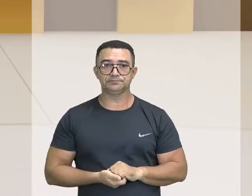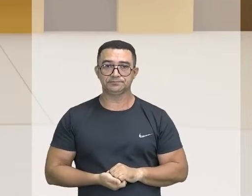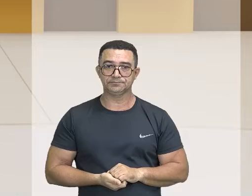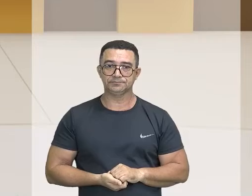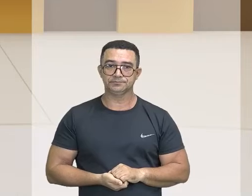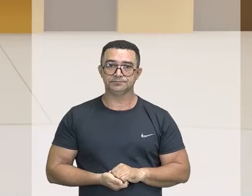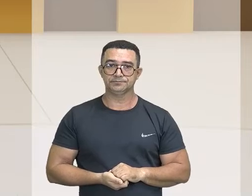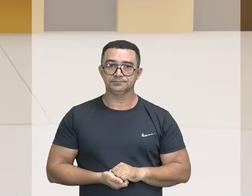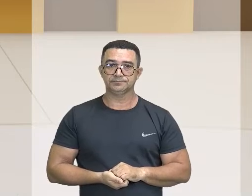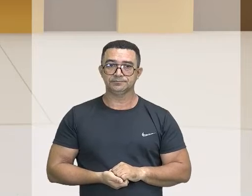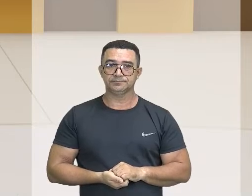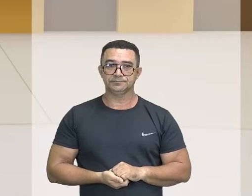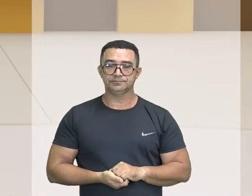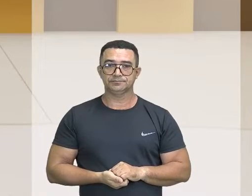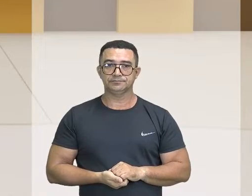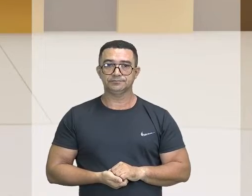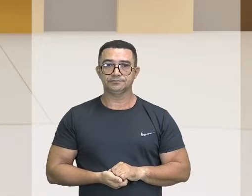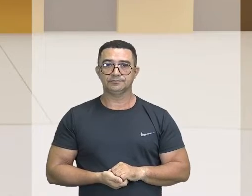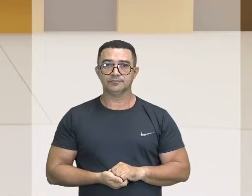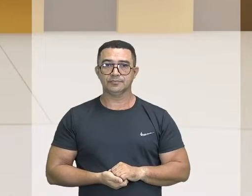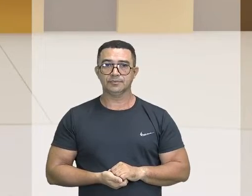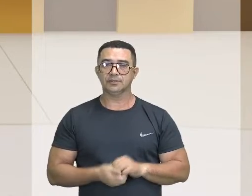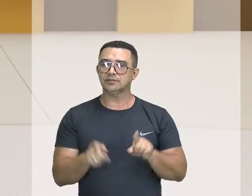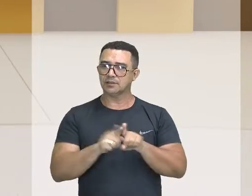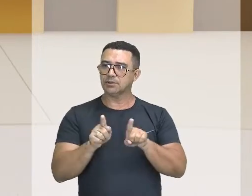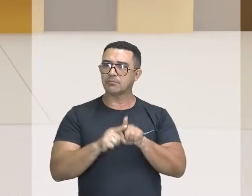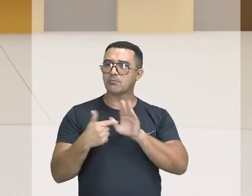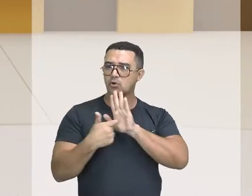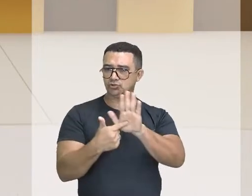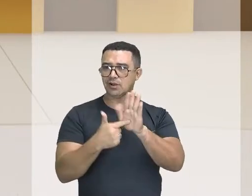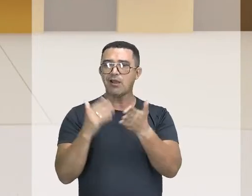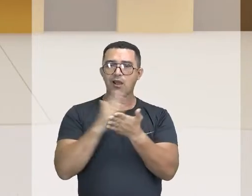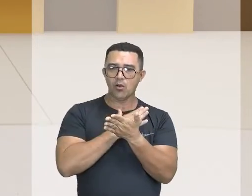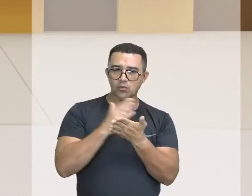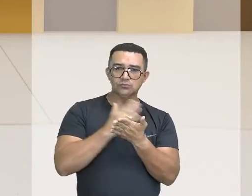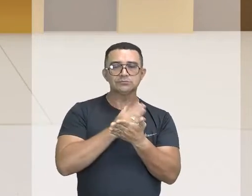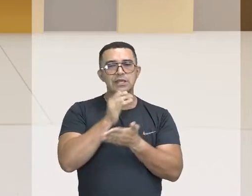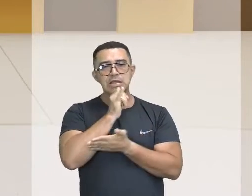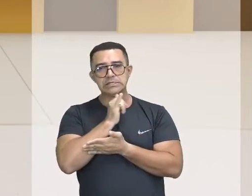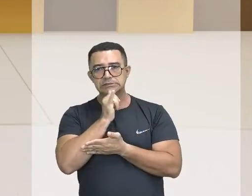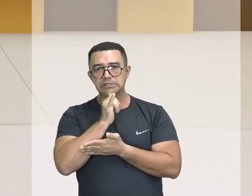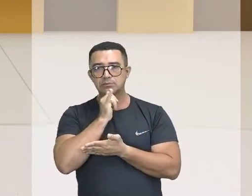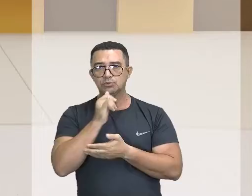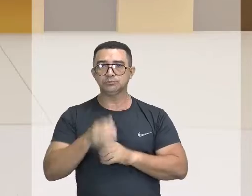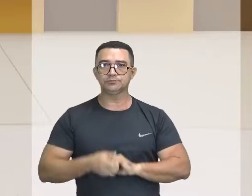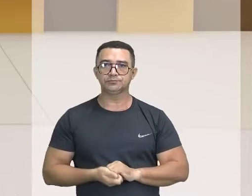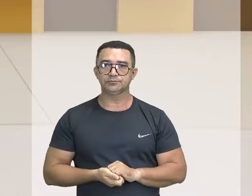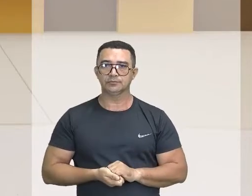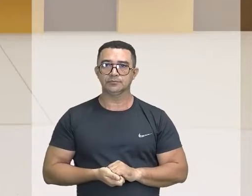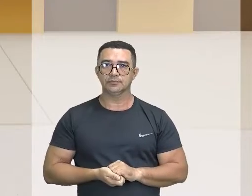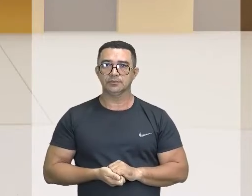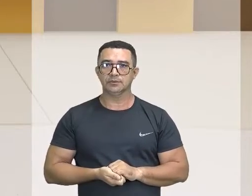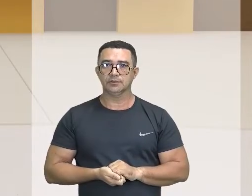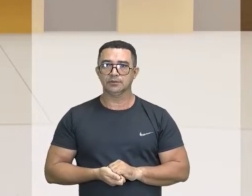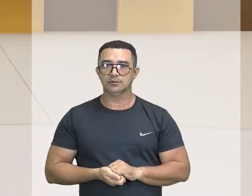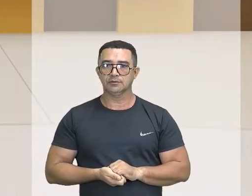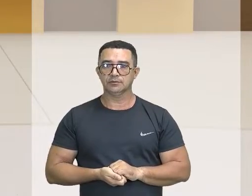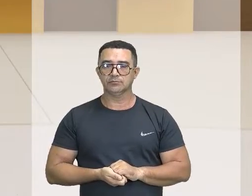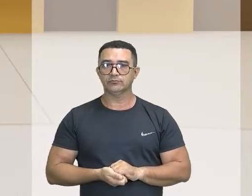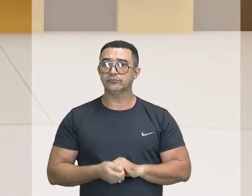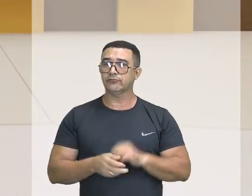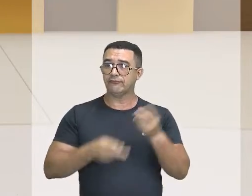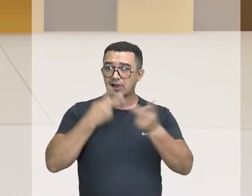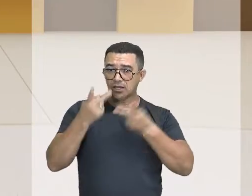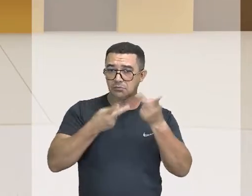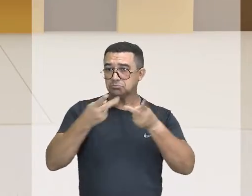dar sequência, né, à nossa aula, a gente vai trazer ainda mais alguns exemplos, né, a gente falou bastante... trouxemos aí alguns desses, falamos sobre